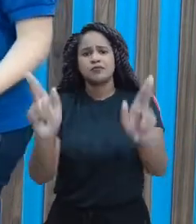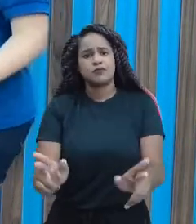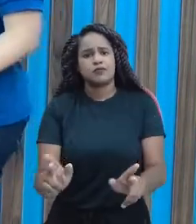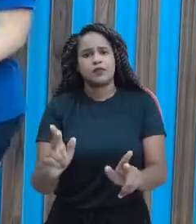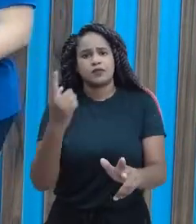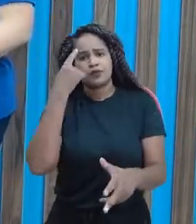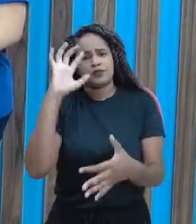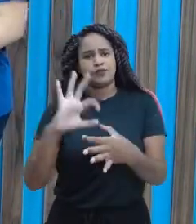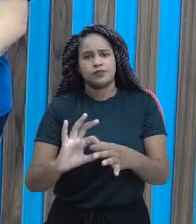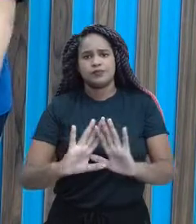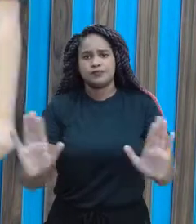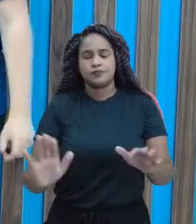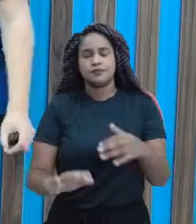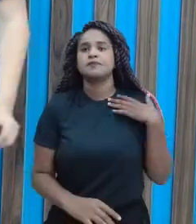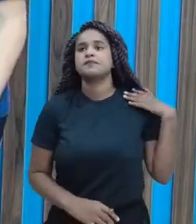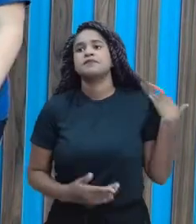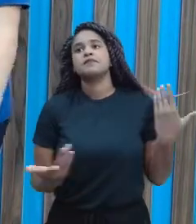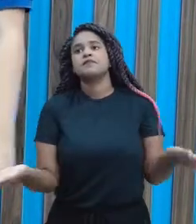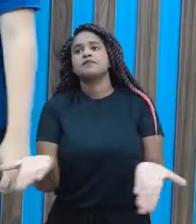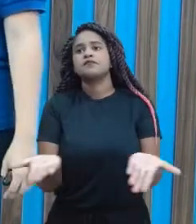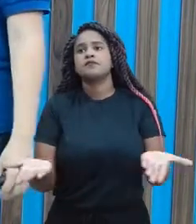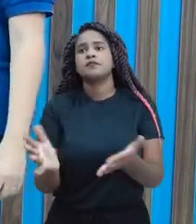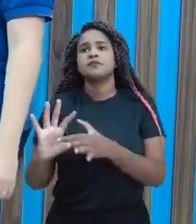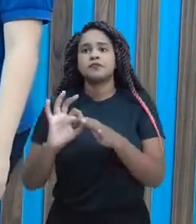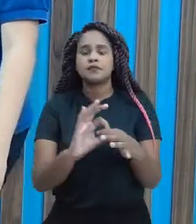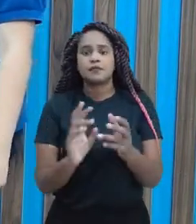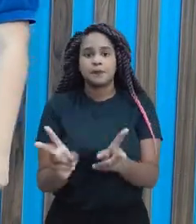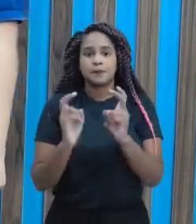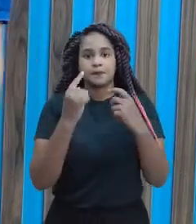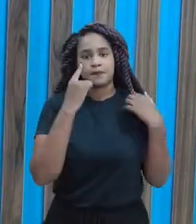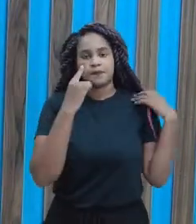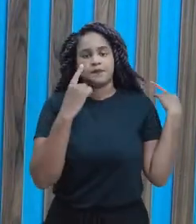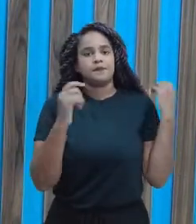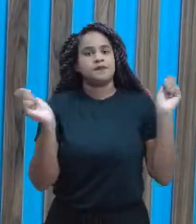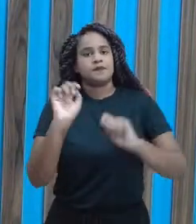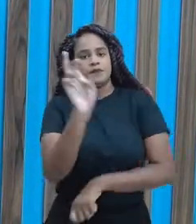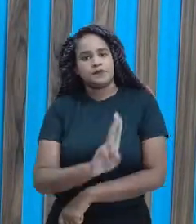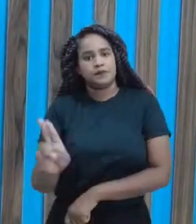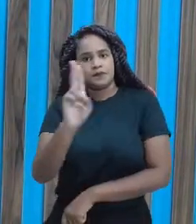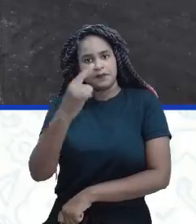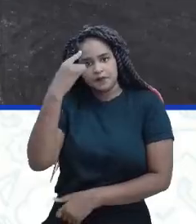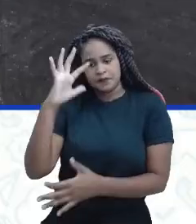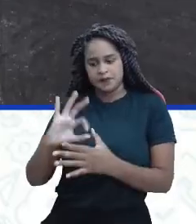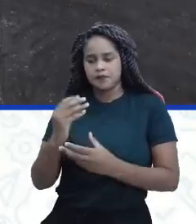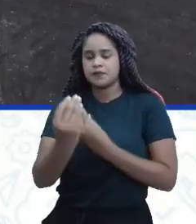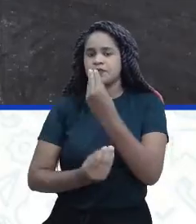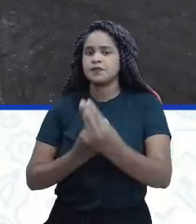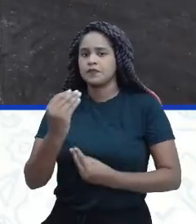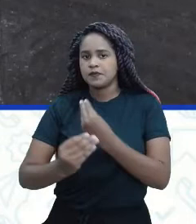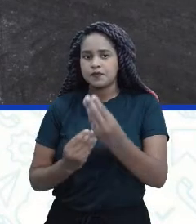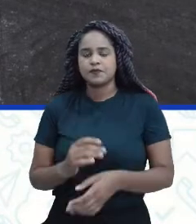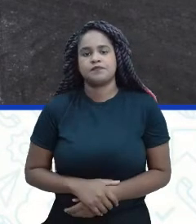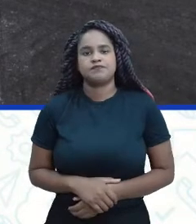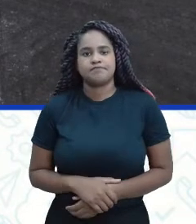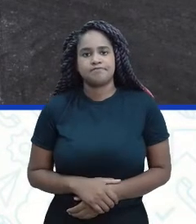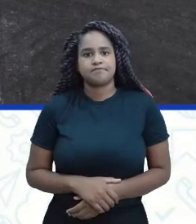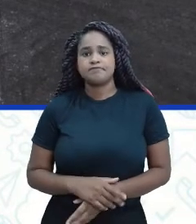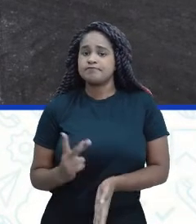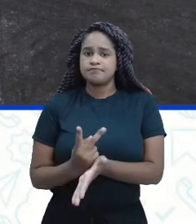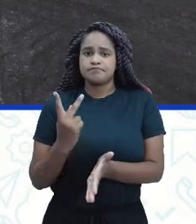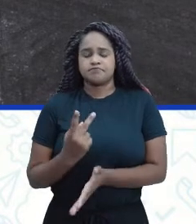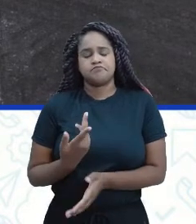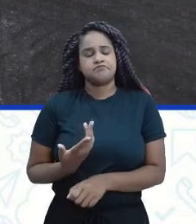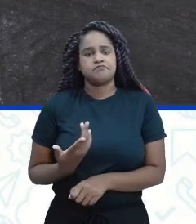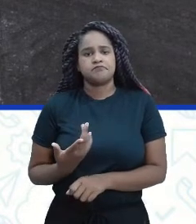tá? Então, vamos observar aqui o contexto. A gente pode utilizar esse raciocínio utilizando, né, situações mais práticas, mais